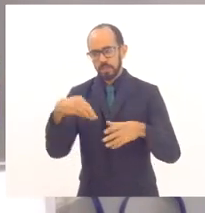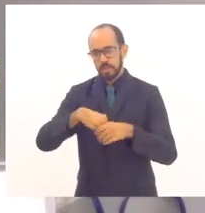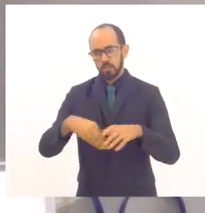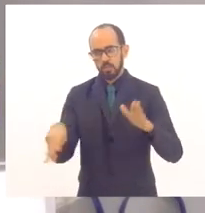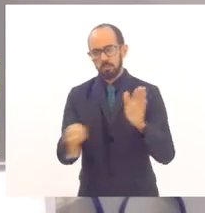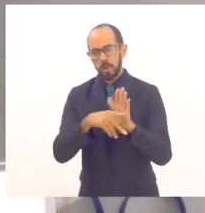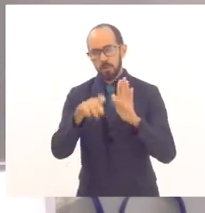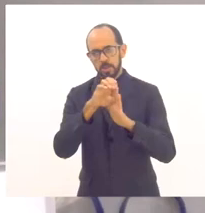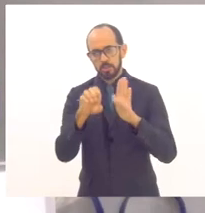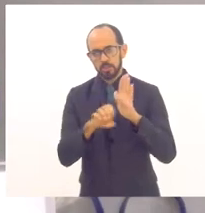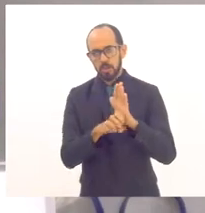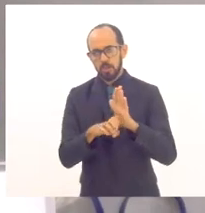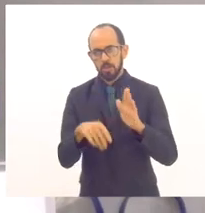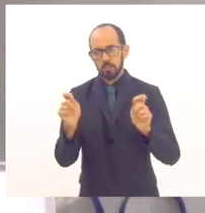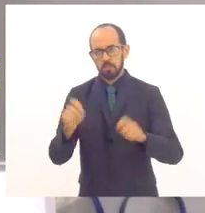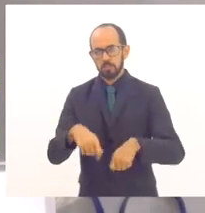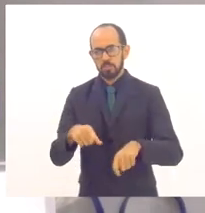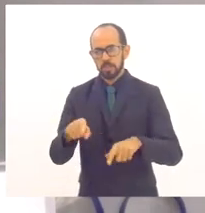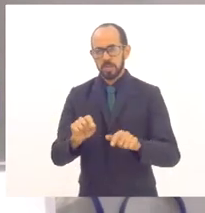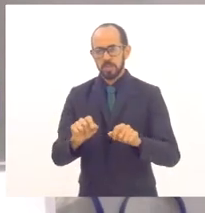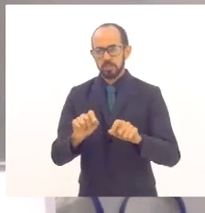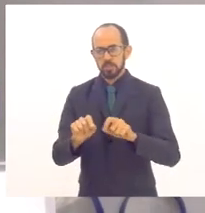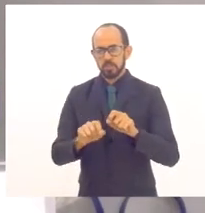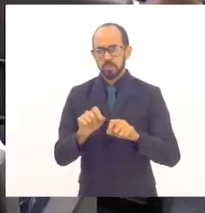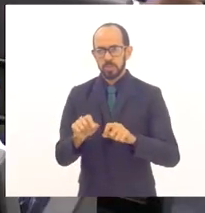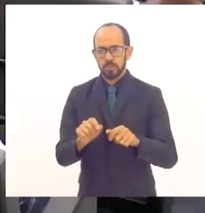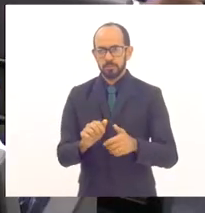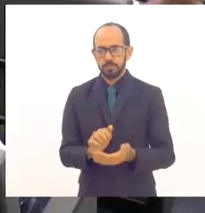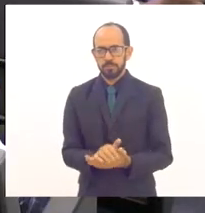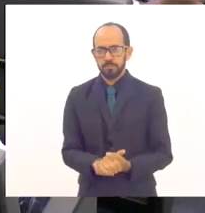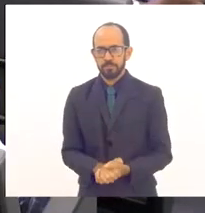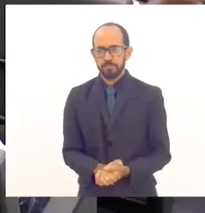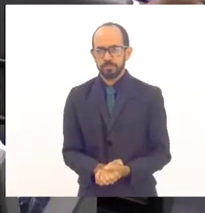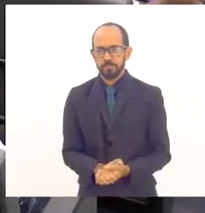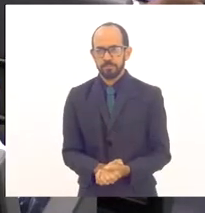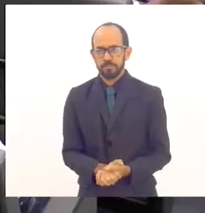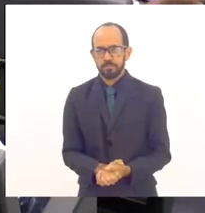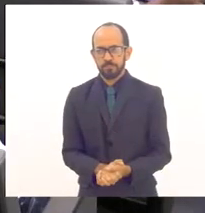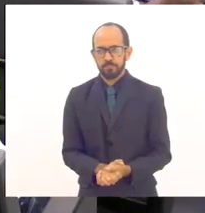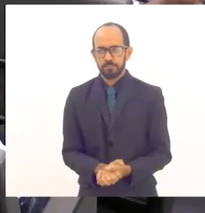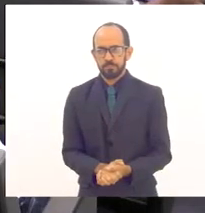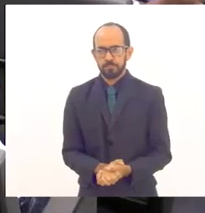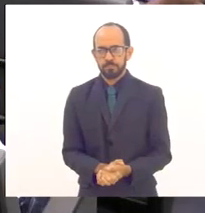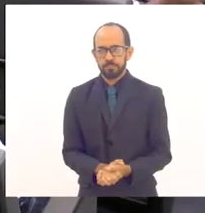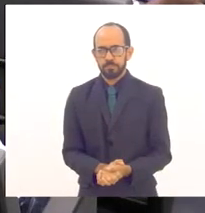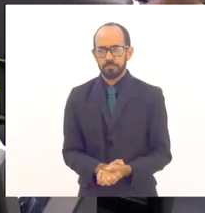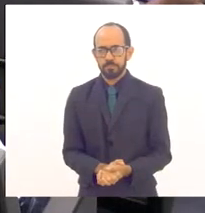a possibilidade de inclusão da capoeira.